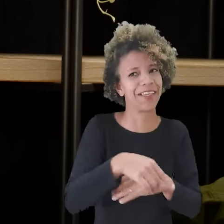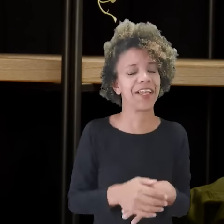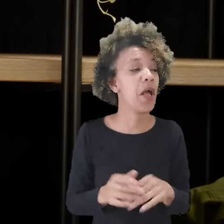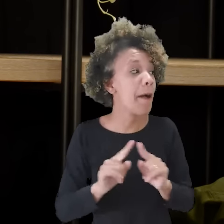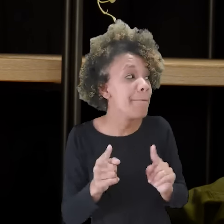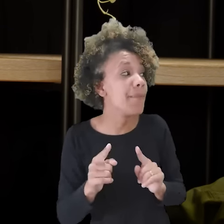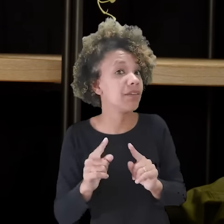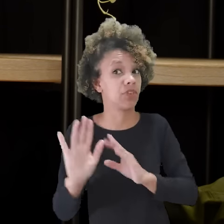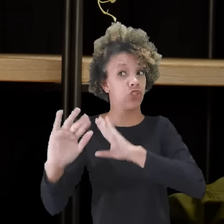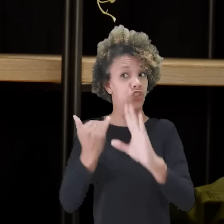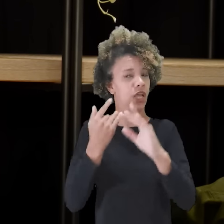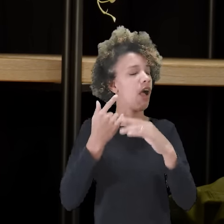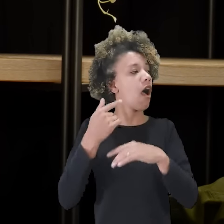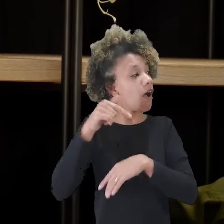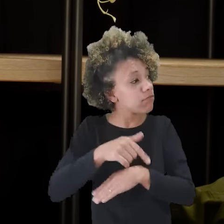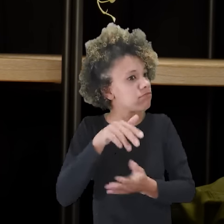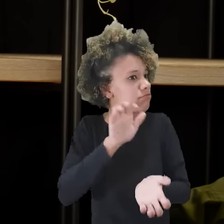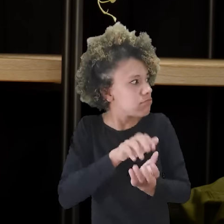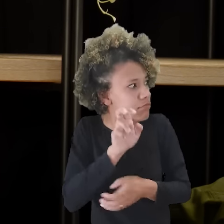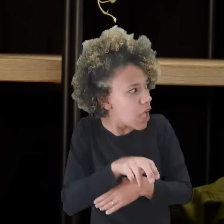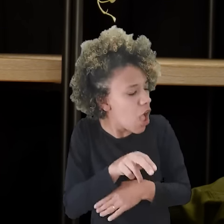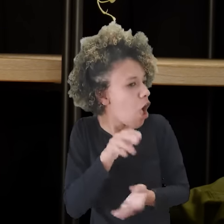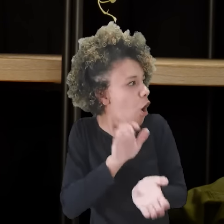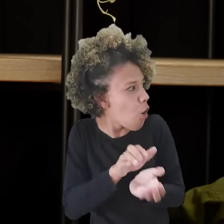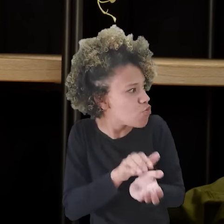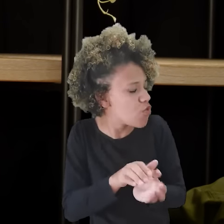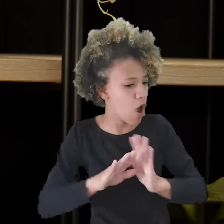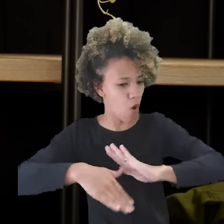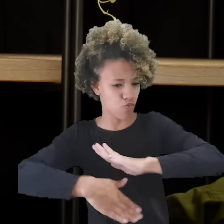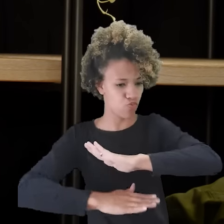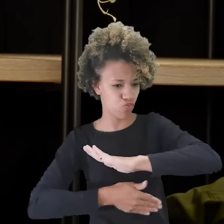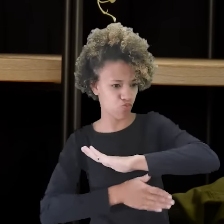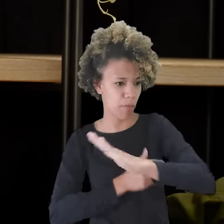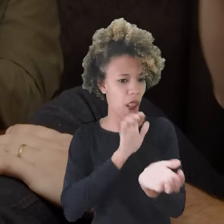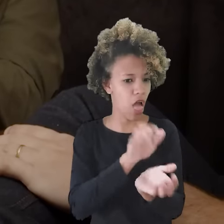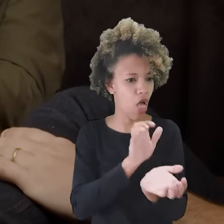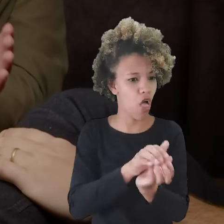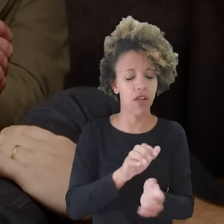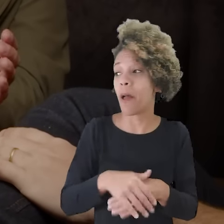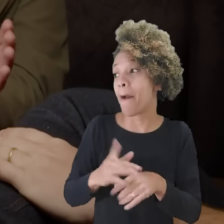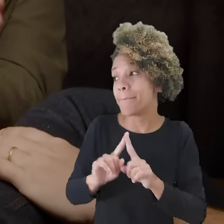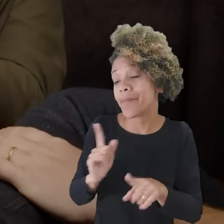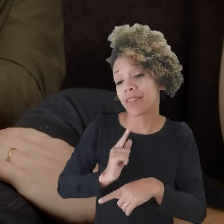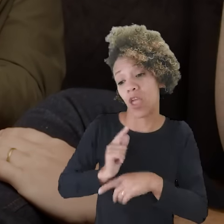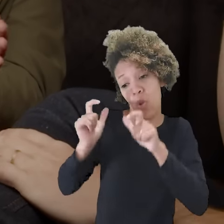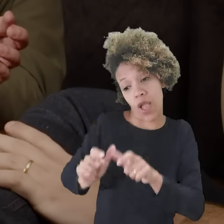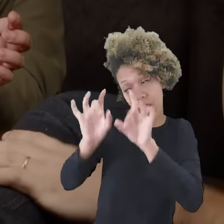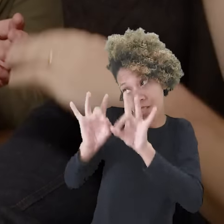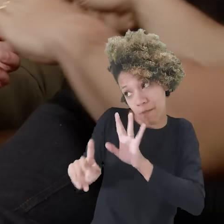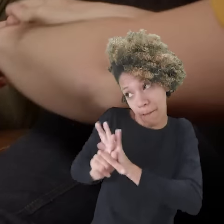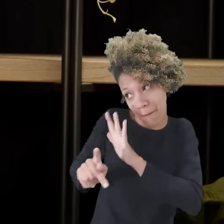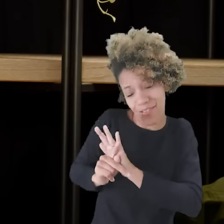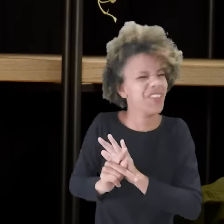de Recife primeiro achismo é aquela coisa do tubarão que come gente o tubarão ele fica numa parte específica